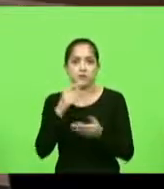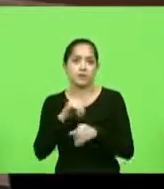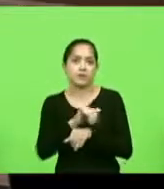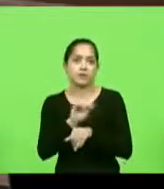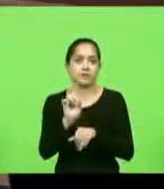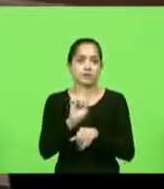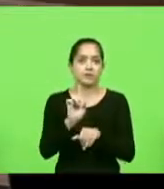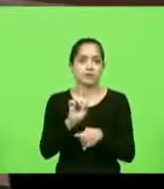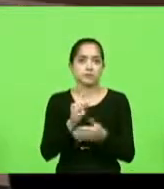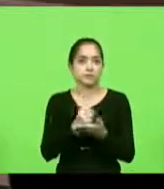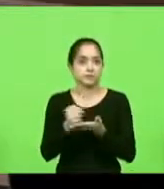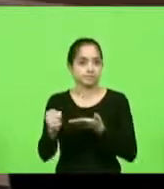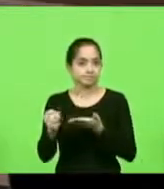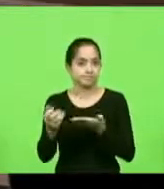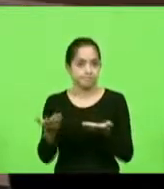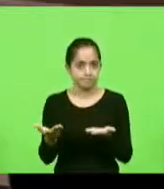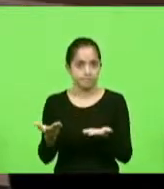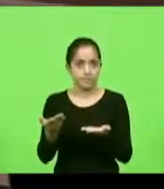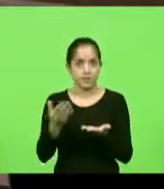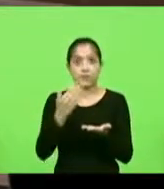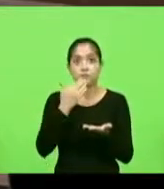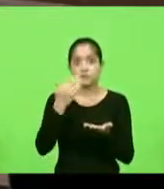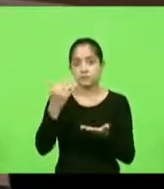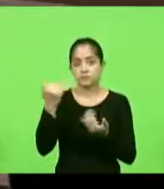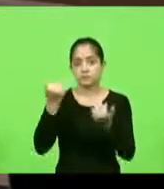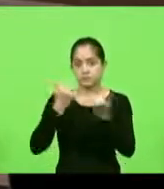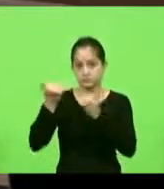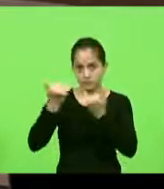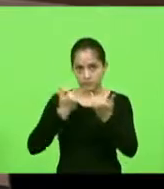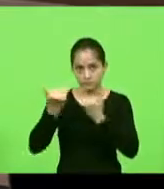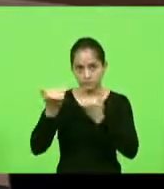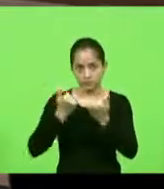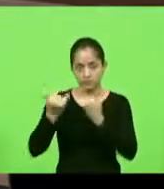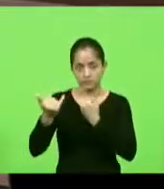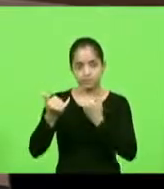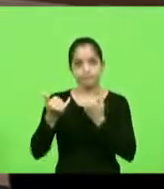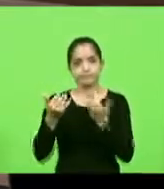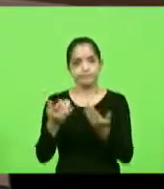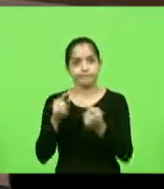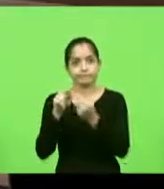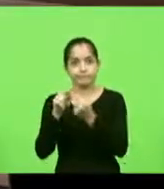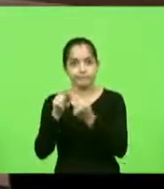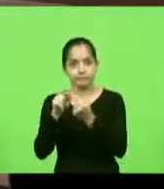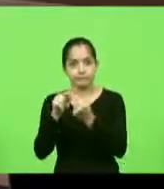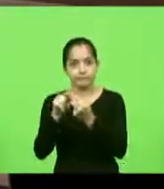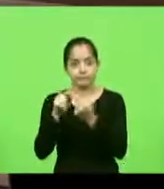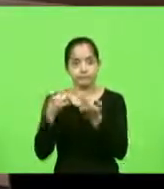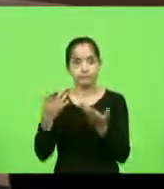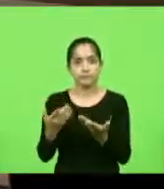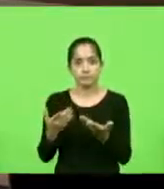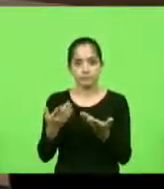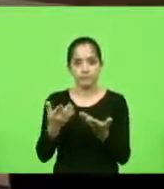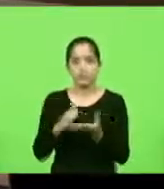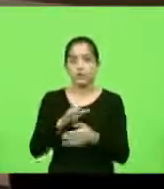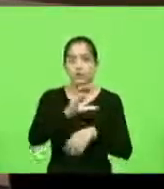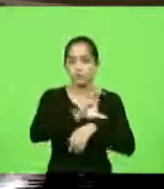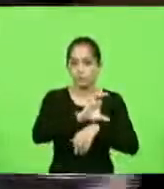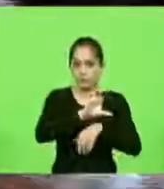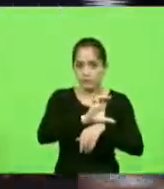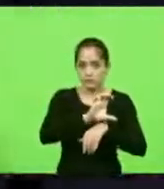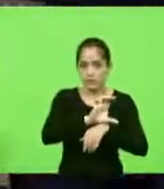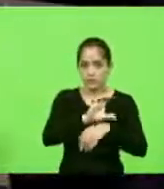passou. Então, esse pedido de informação tem a ver com isso, porque não pode o Estado